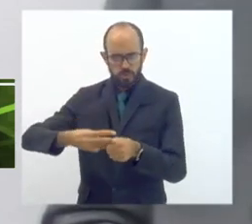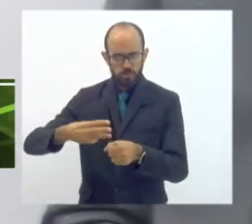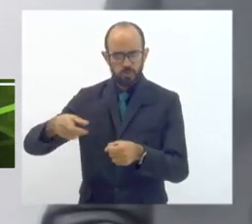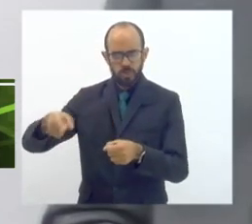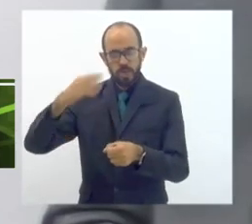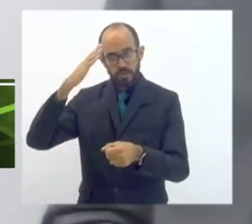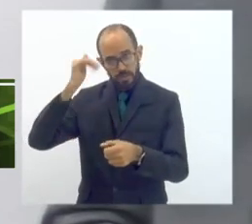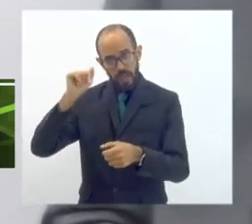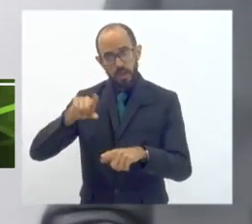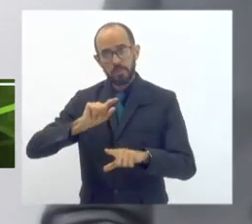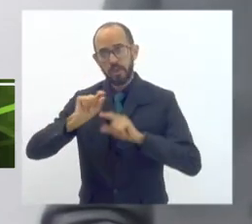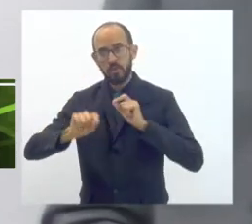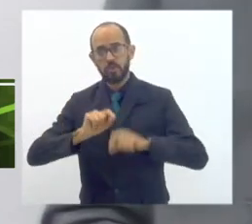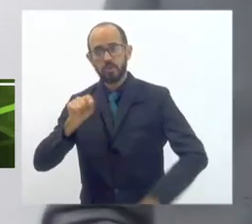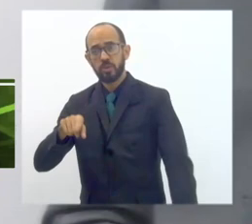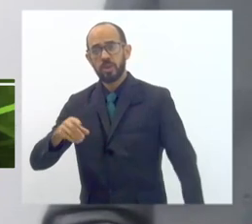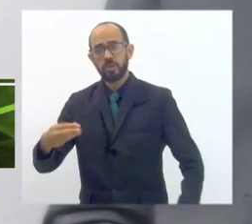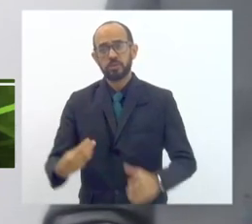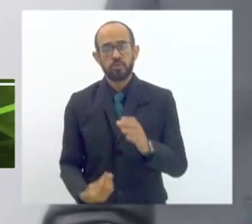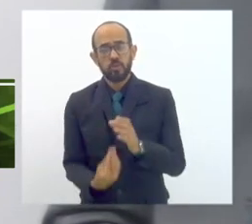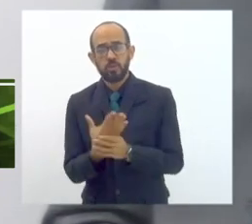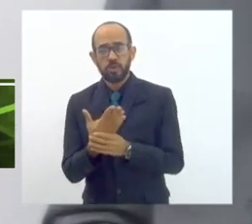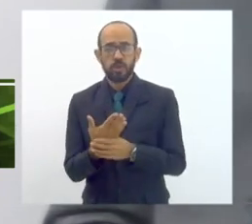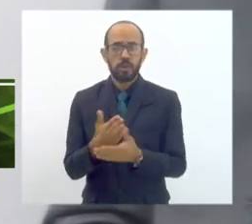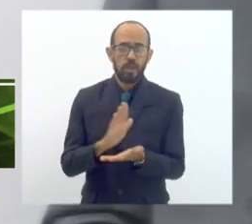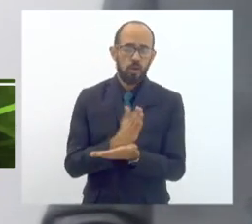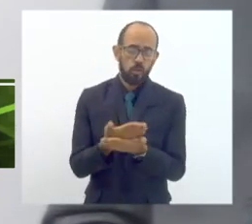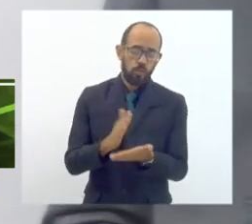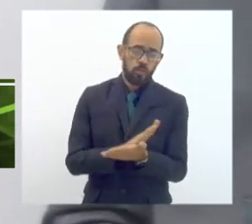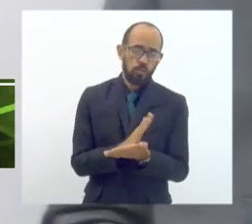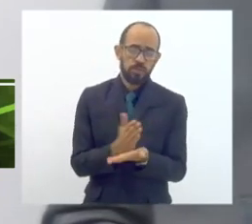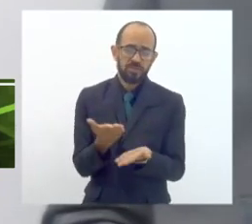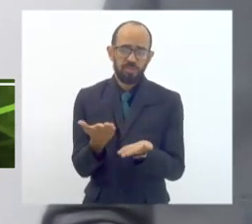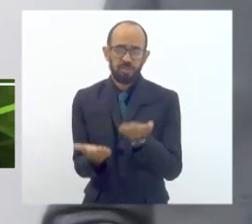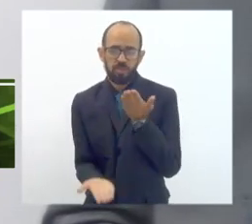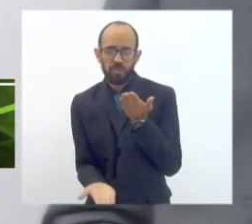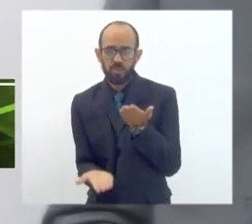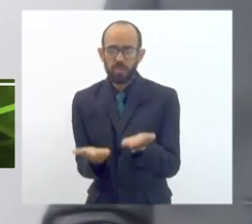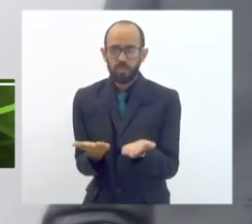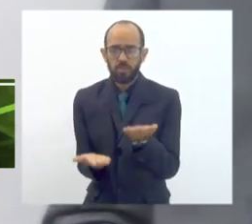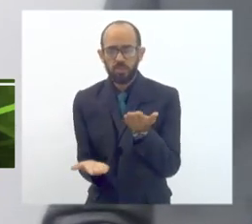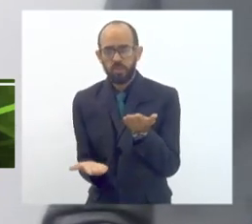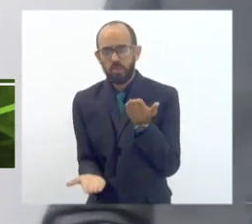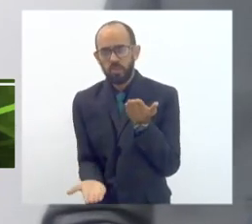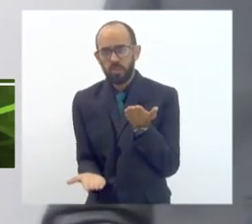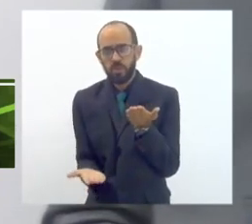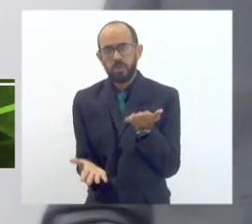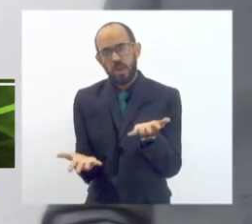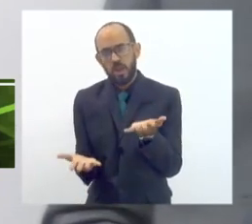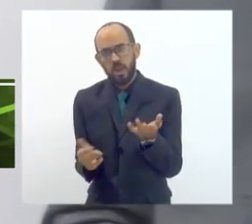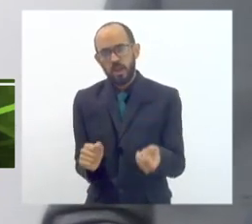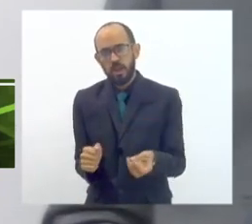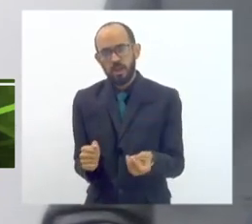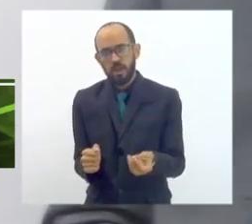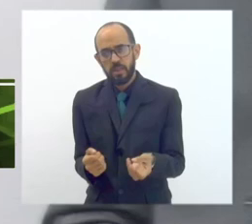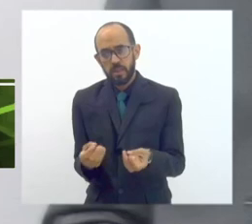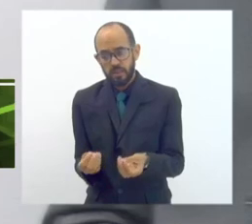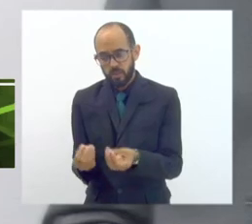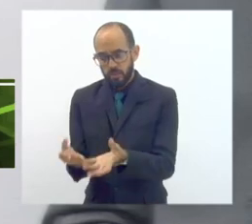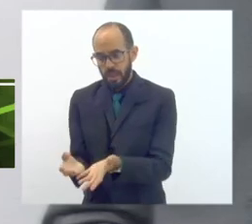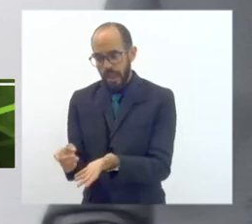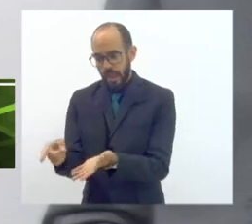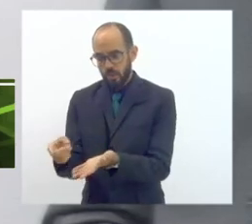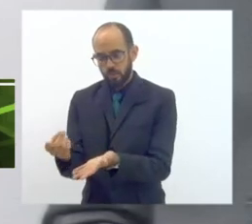que certamente cria algumas iniquidades. Aportar recursos para os consórcios, para